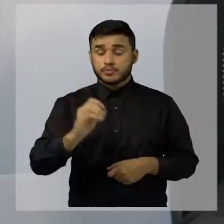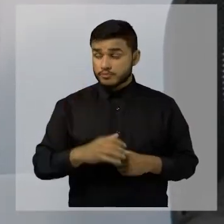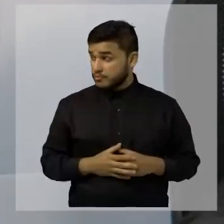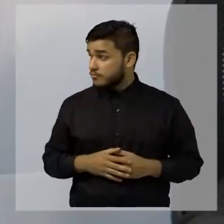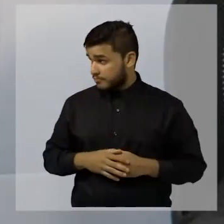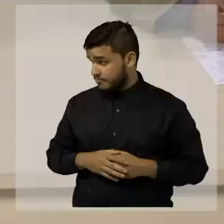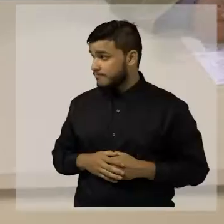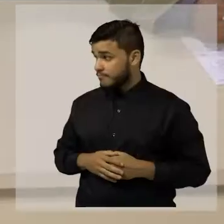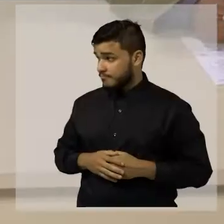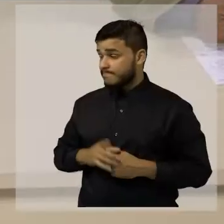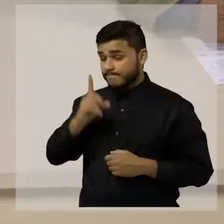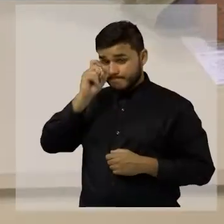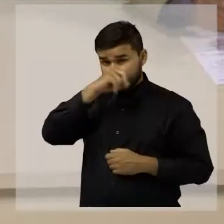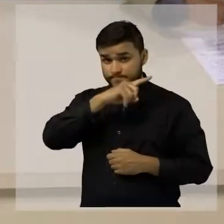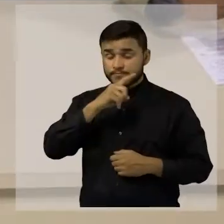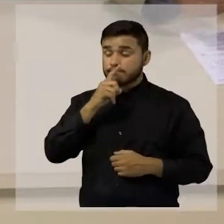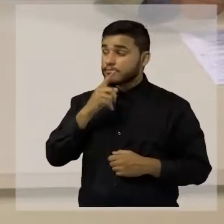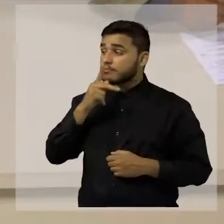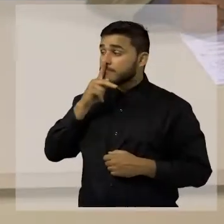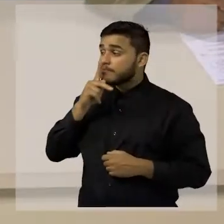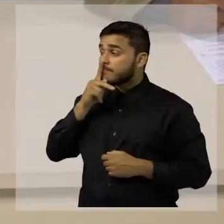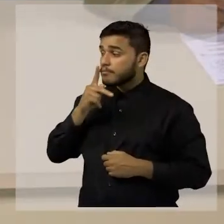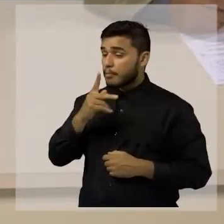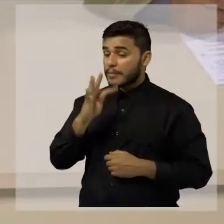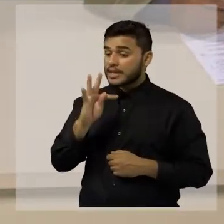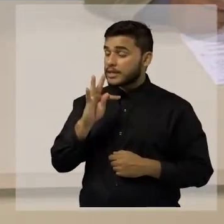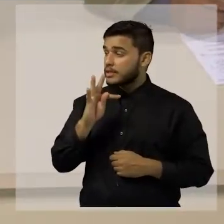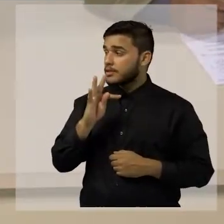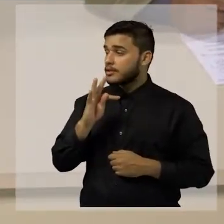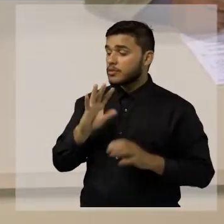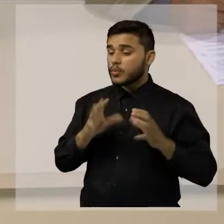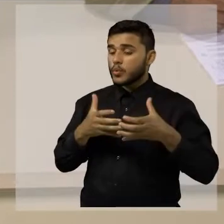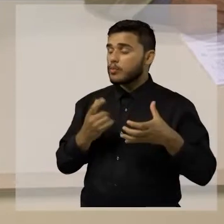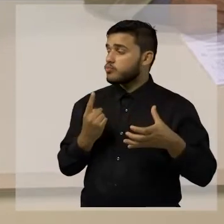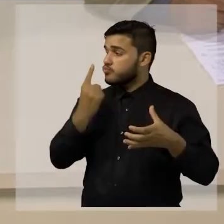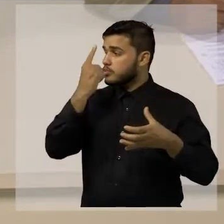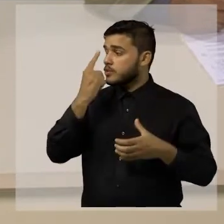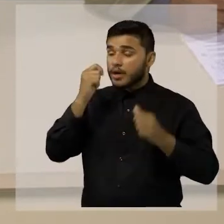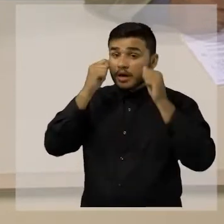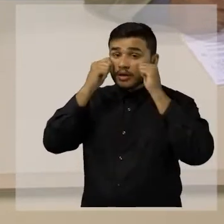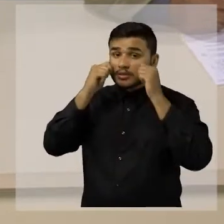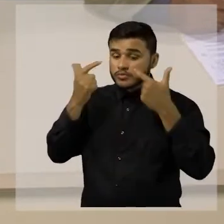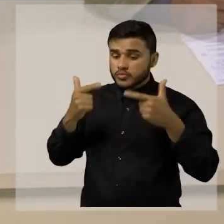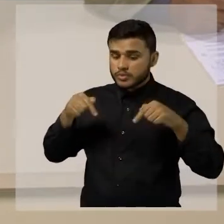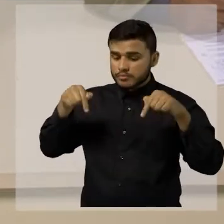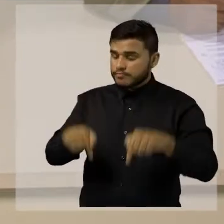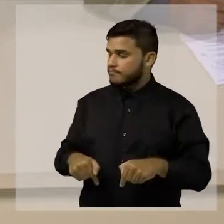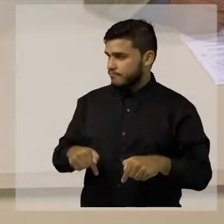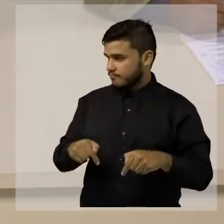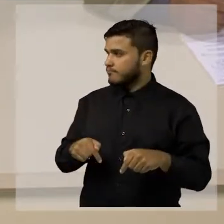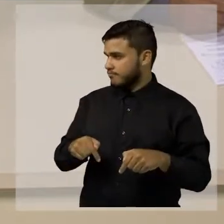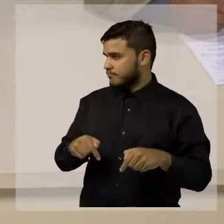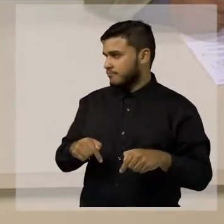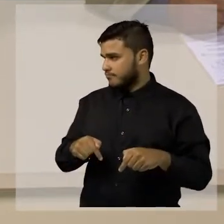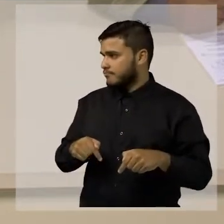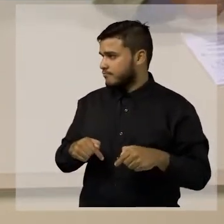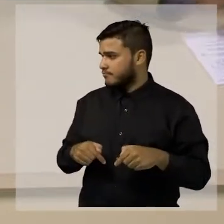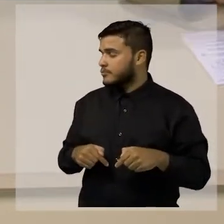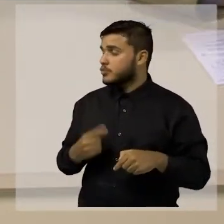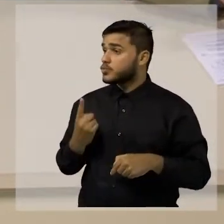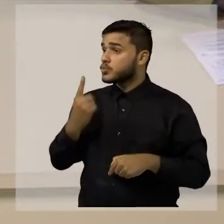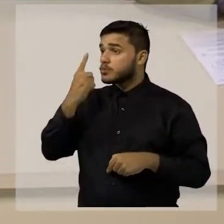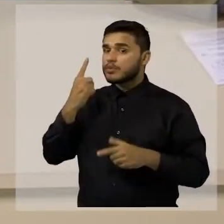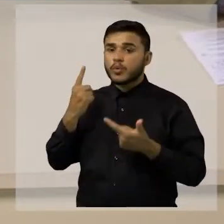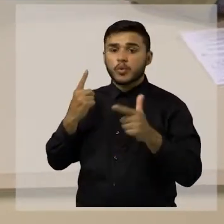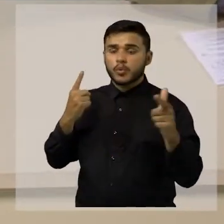tem um puxador de voto. Então, tudo isso que você está falando condiz, e é interessante, Paulo, é um tema que quase que não